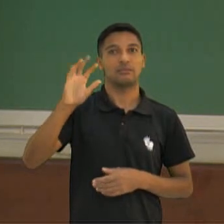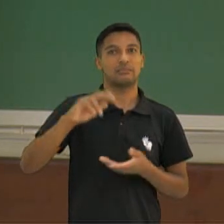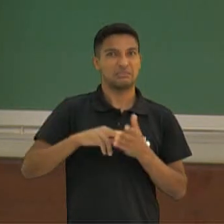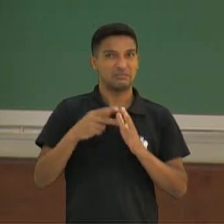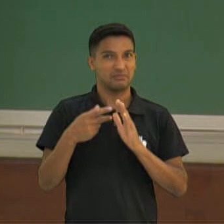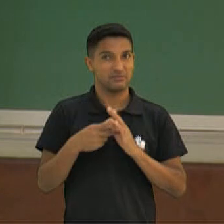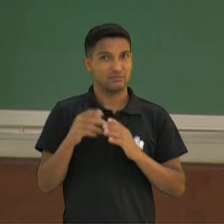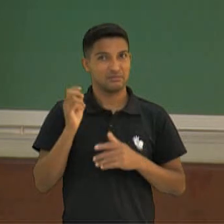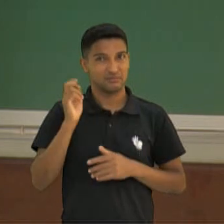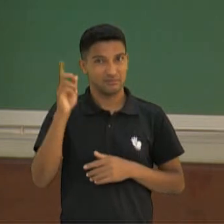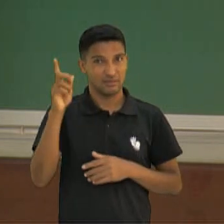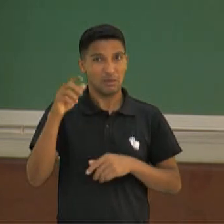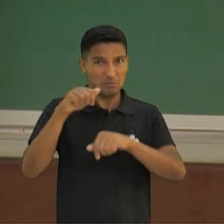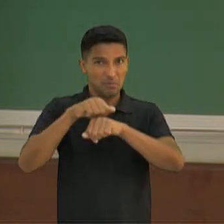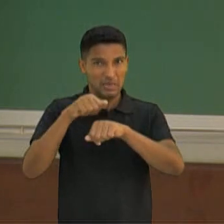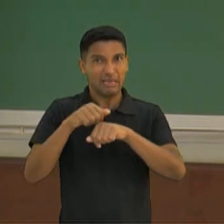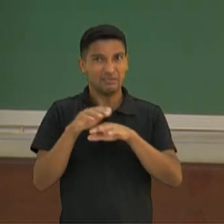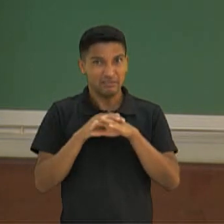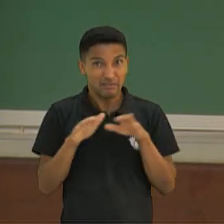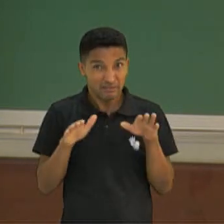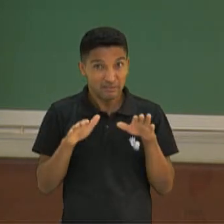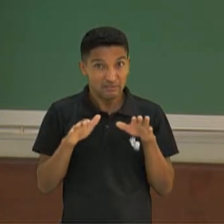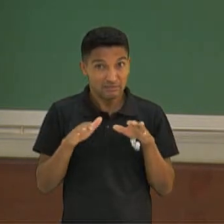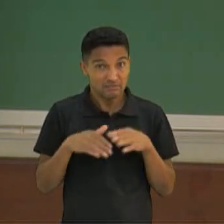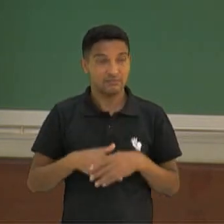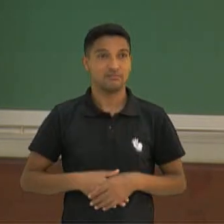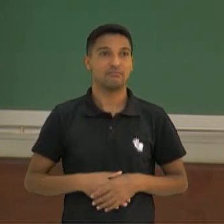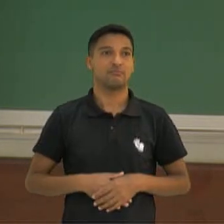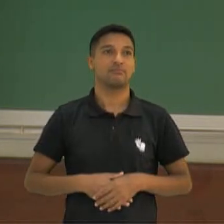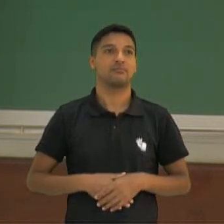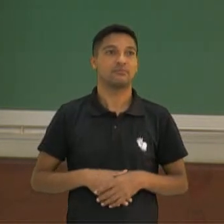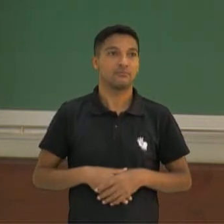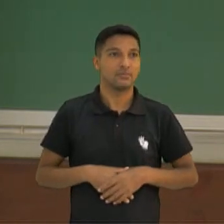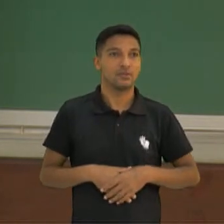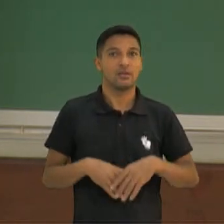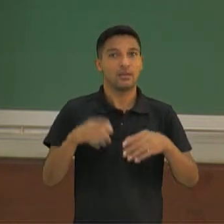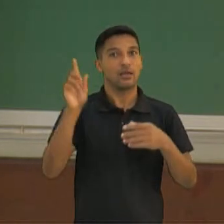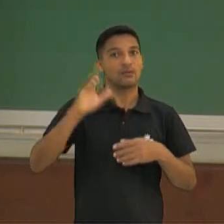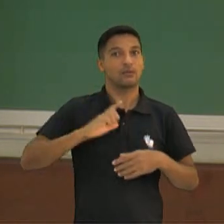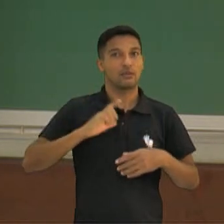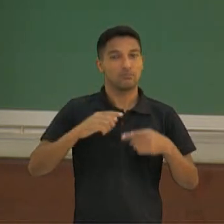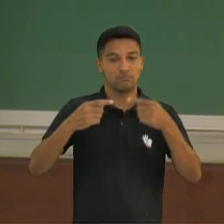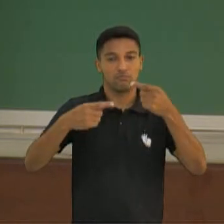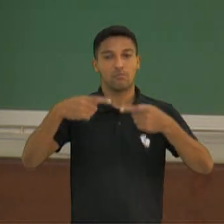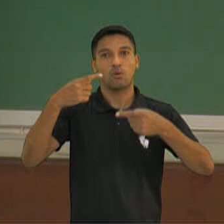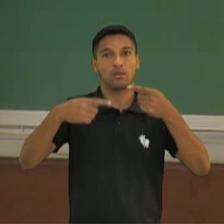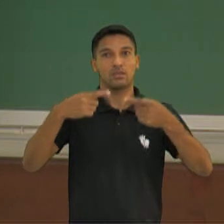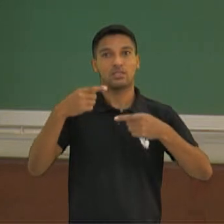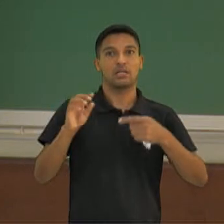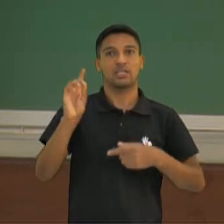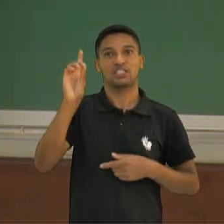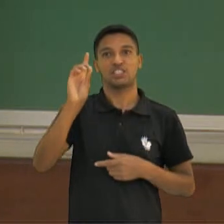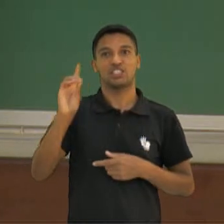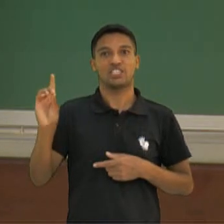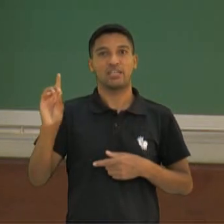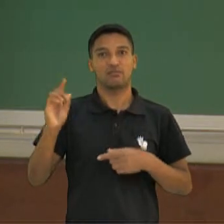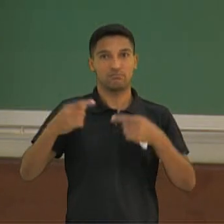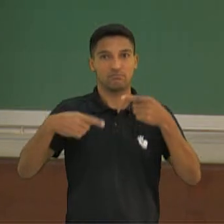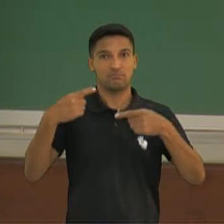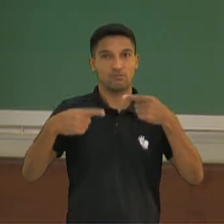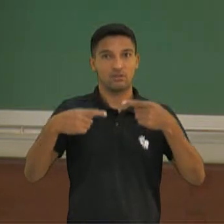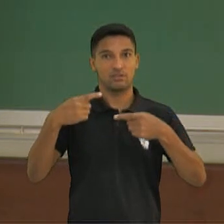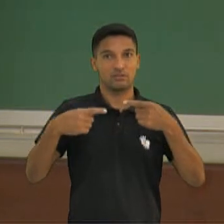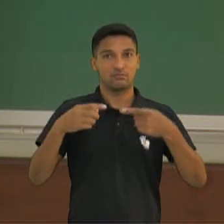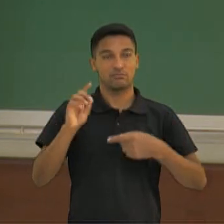mais. A política, classificada como uma política de direita, contabiliza mais de 120 milhões de pessoas